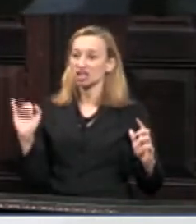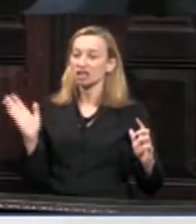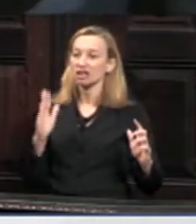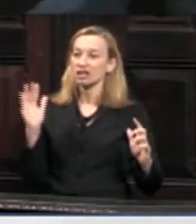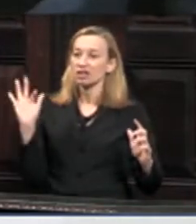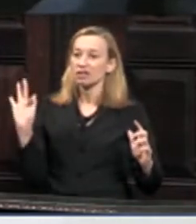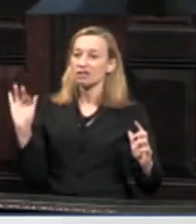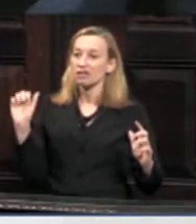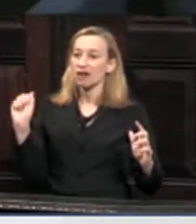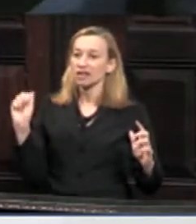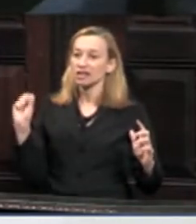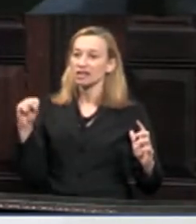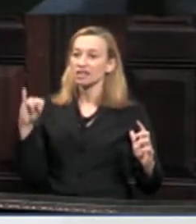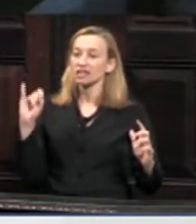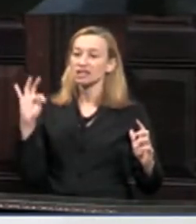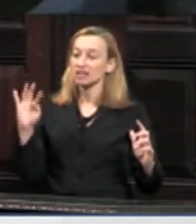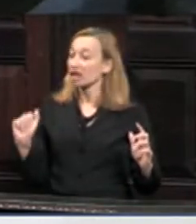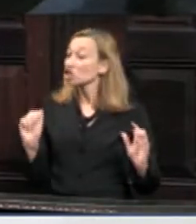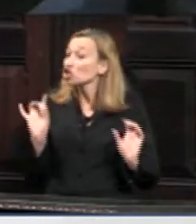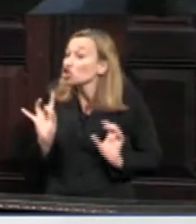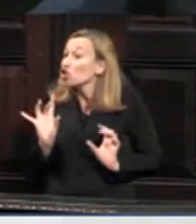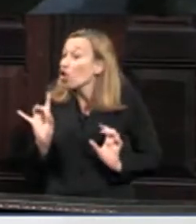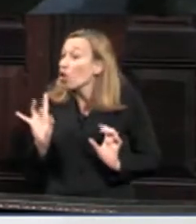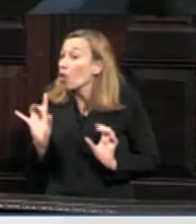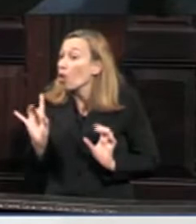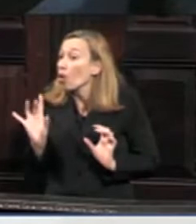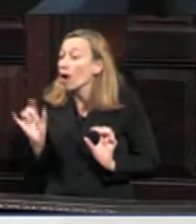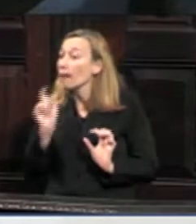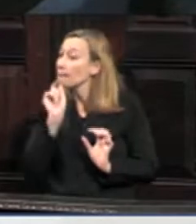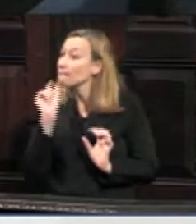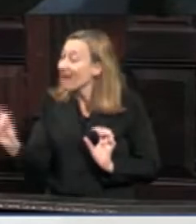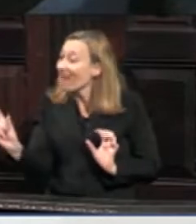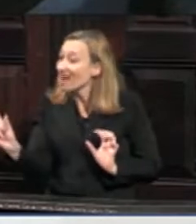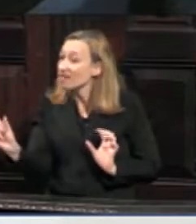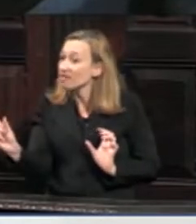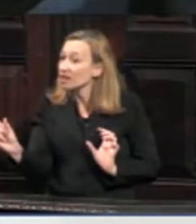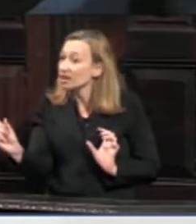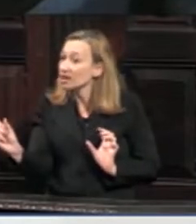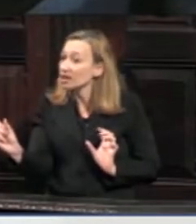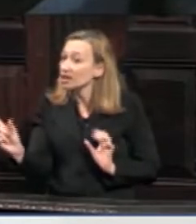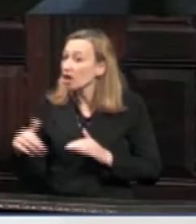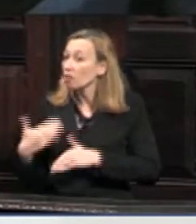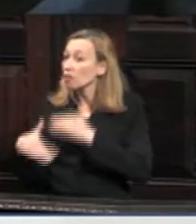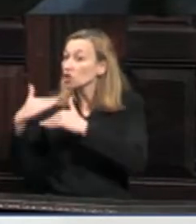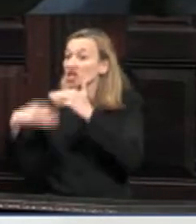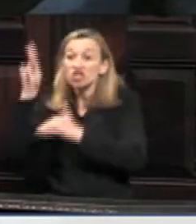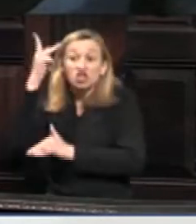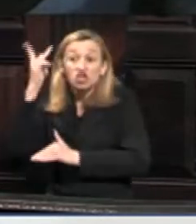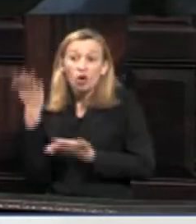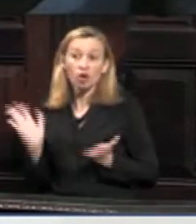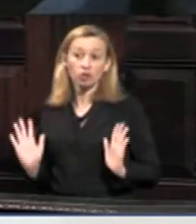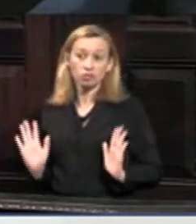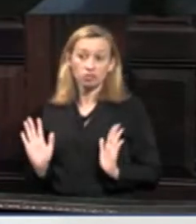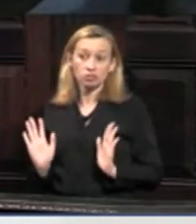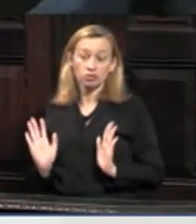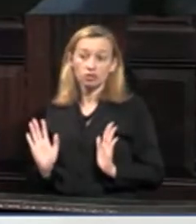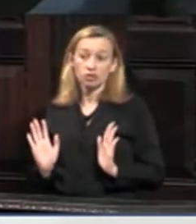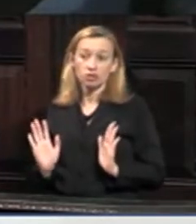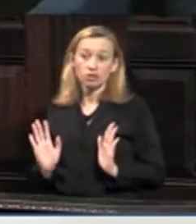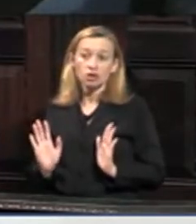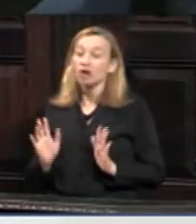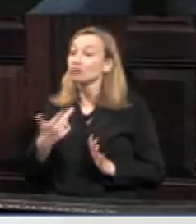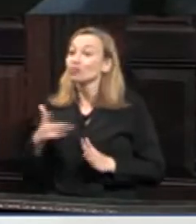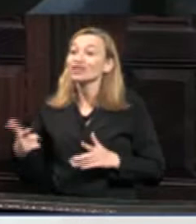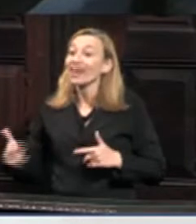processo eleitoral. O posicionamento antifascista é um processo histórico. E esse é um debate nacional, que permeia uma eleição, mas